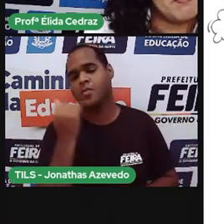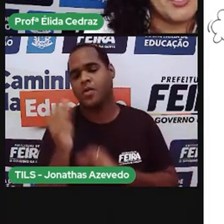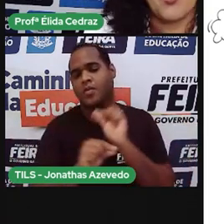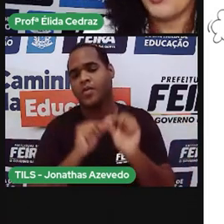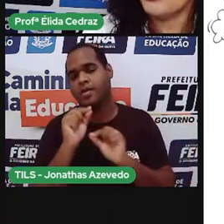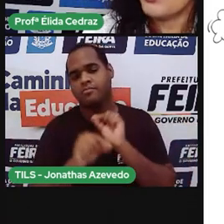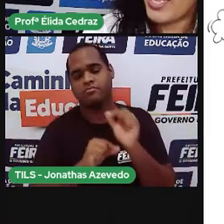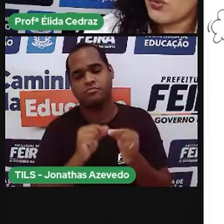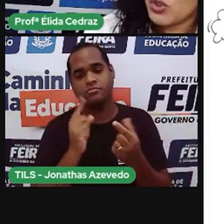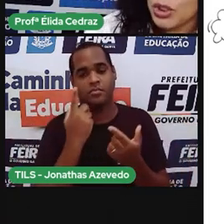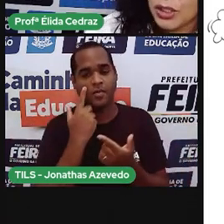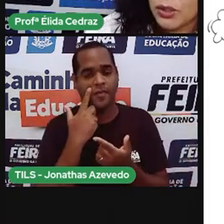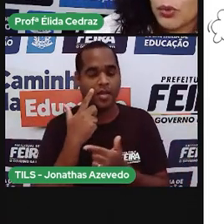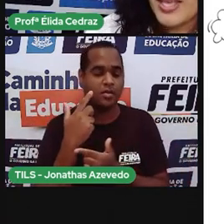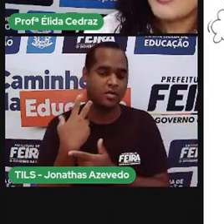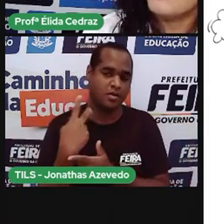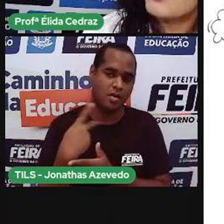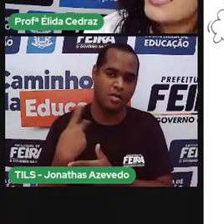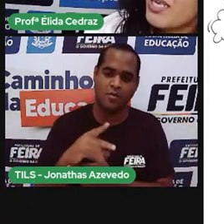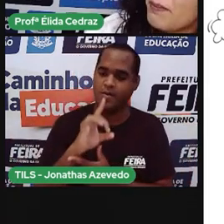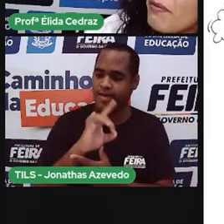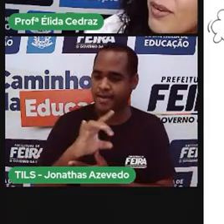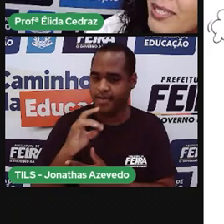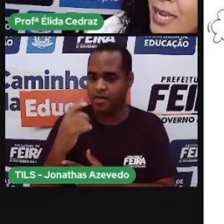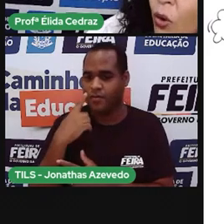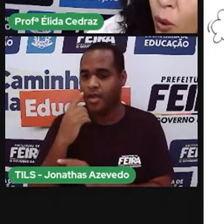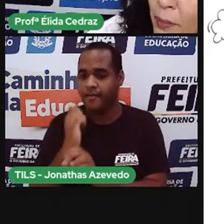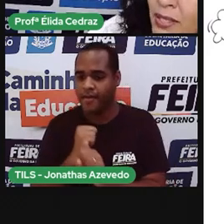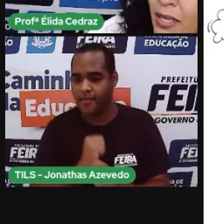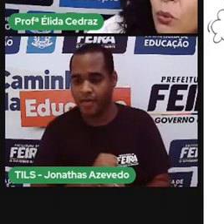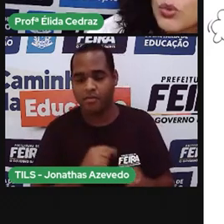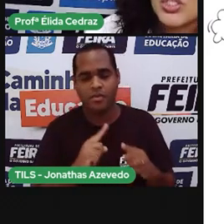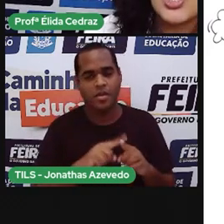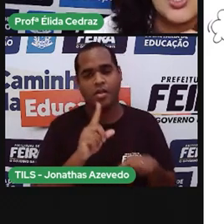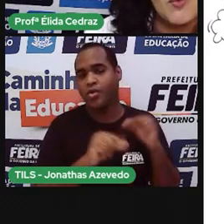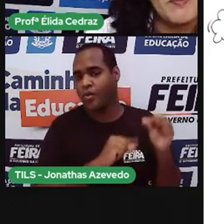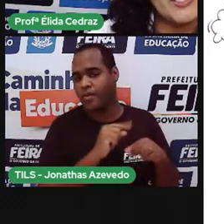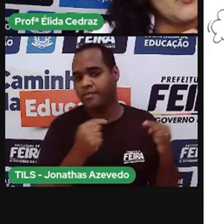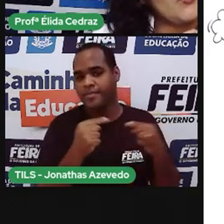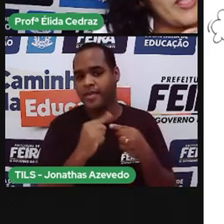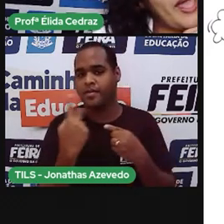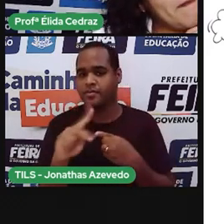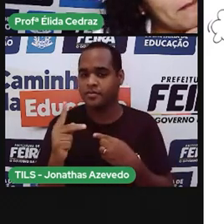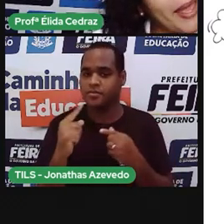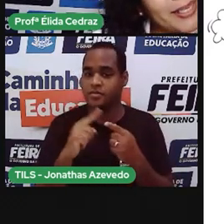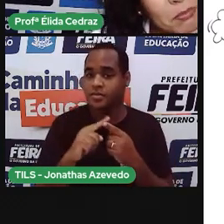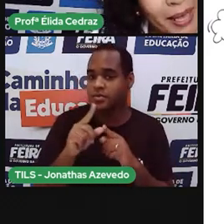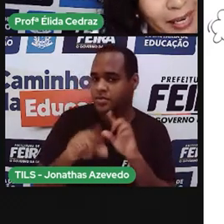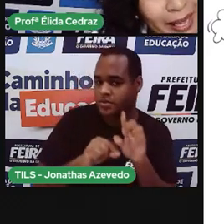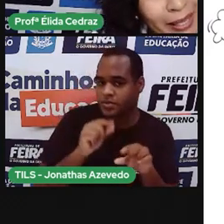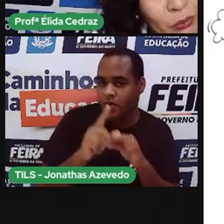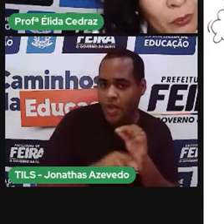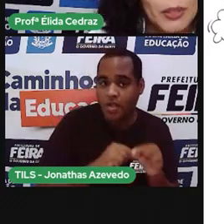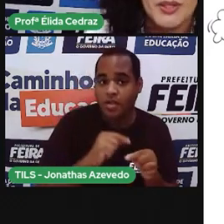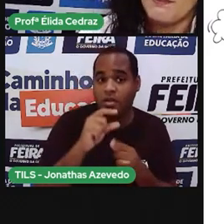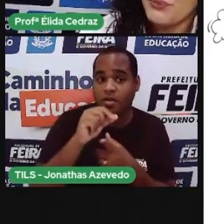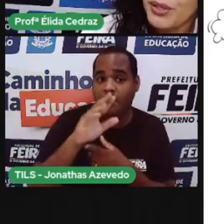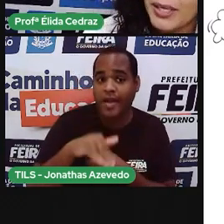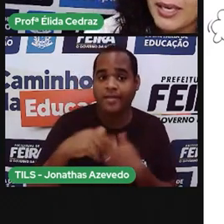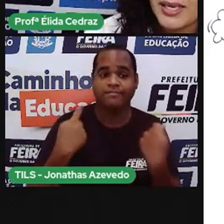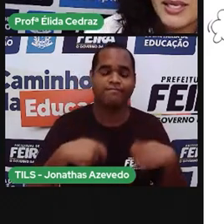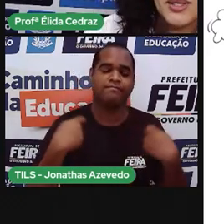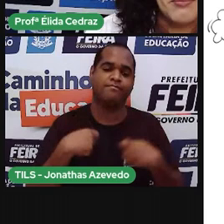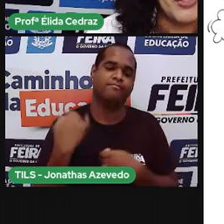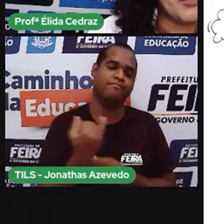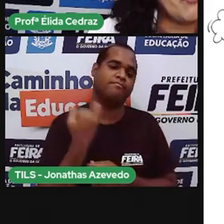gente saber quanto está custando e sempre fazer a opção de comprar no lugar mais barato.